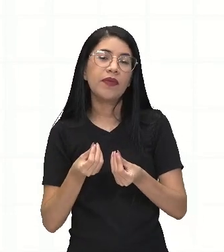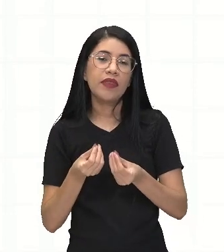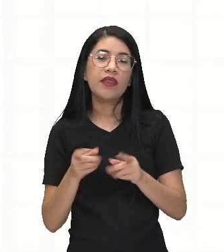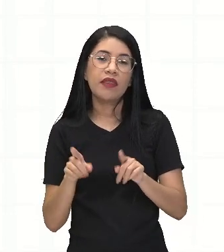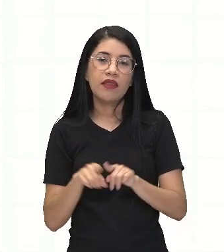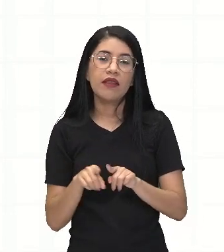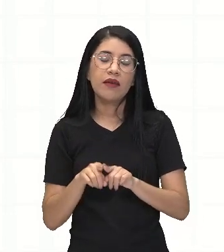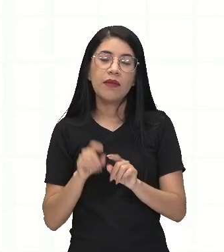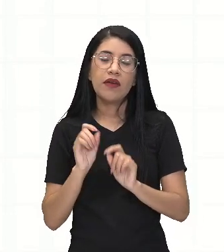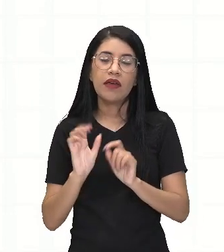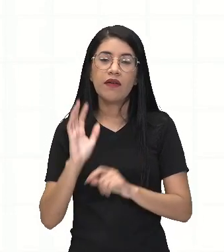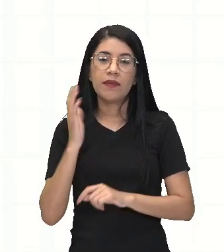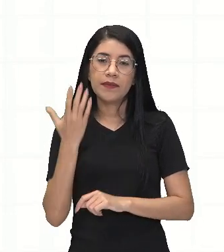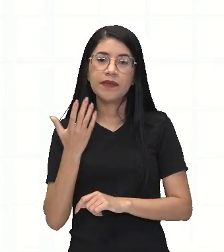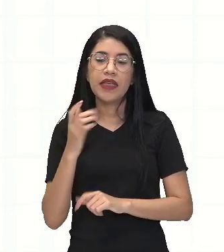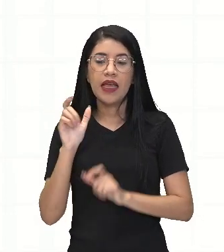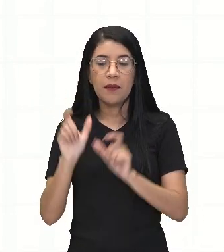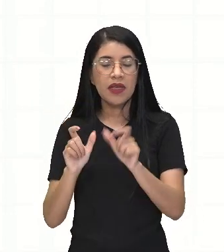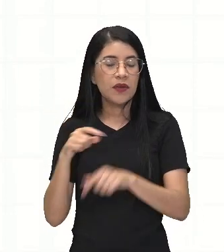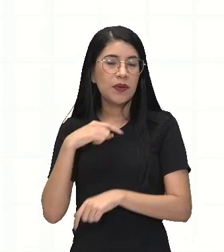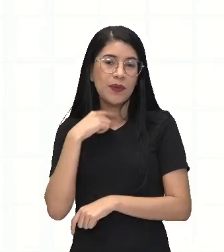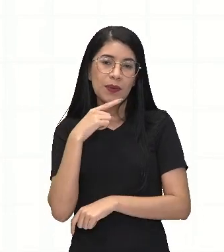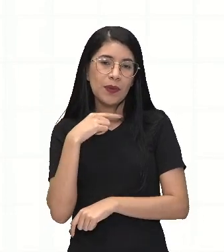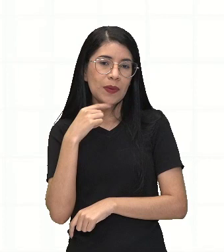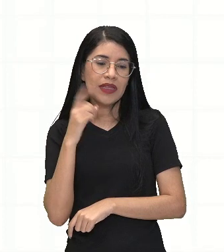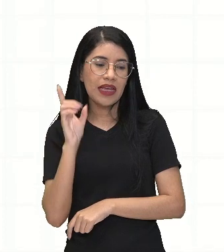que as pessoas não consigam ir